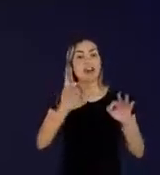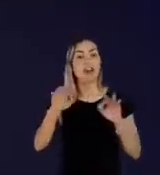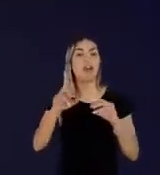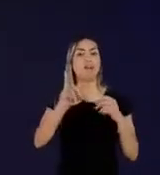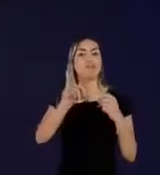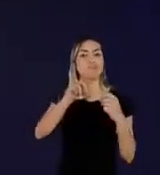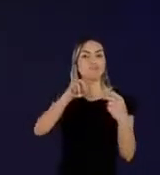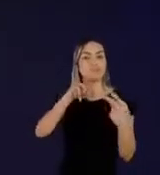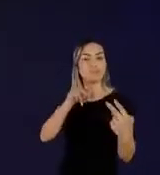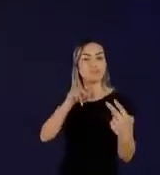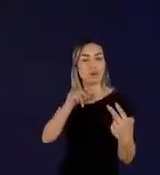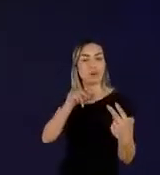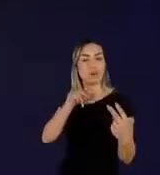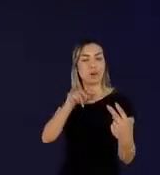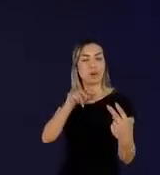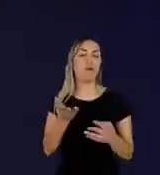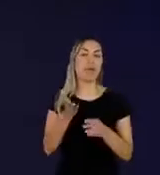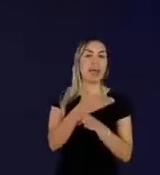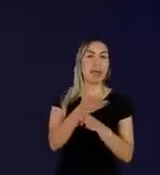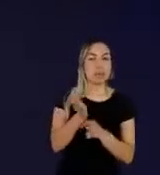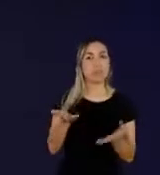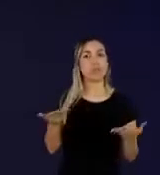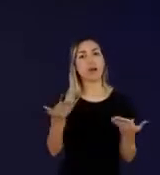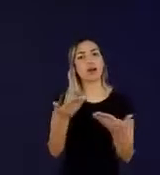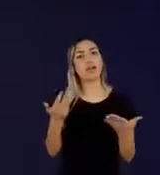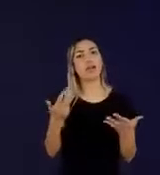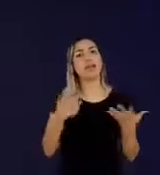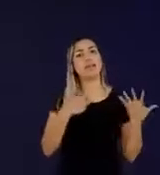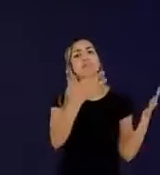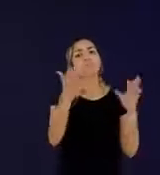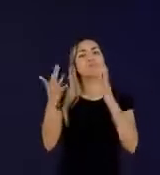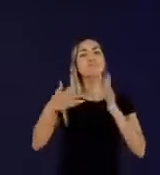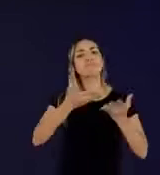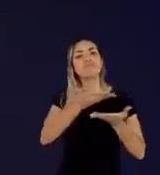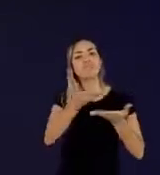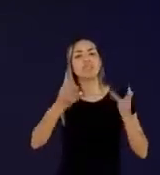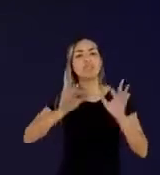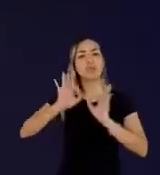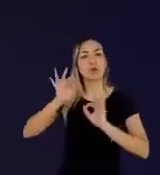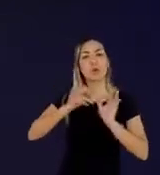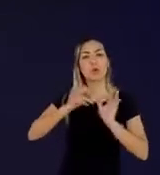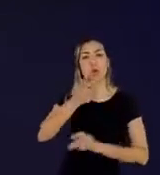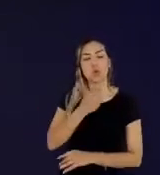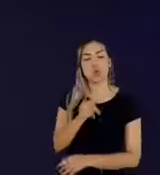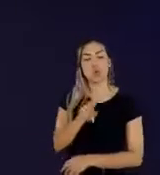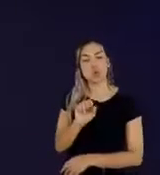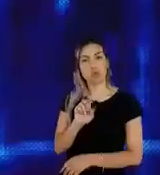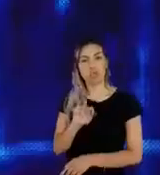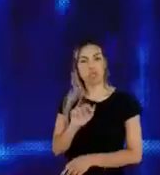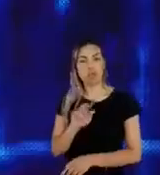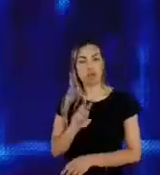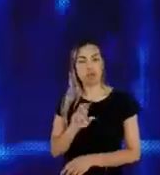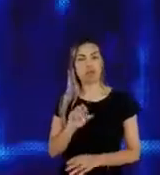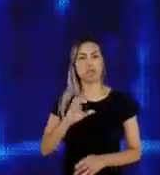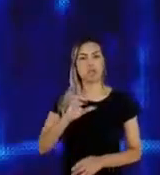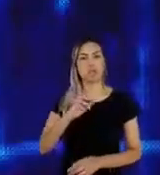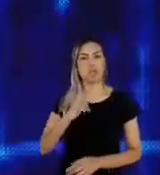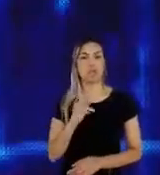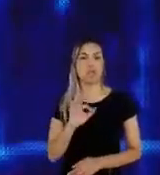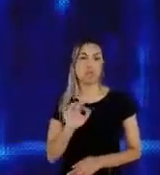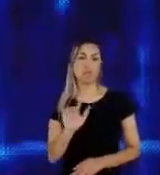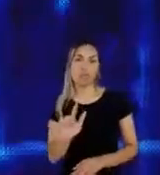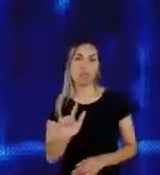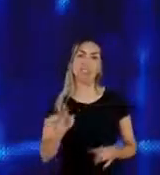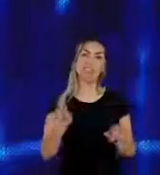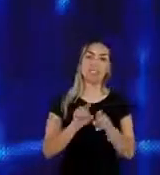híbrido. Quero cumprimentar a organização do evento em nome de Gustavo Estrela, da CPFL, e não posso deixar de cumprimentar